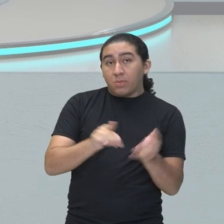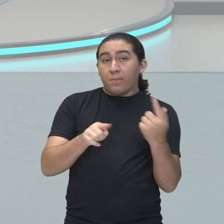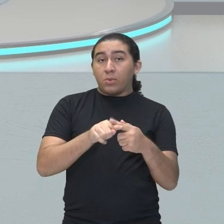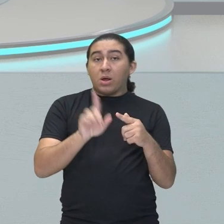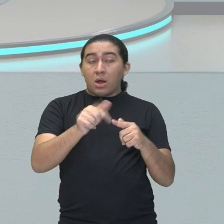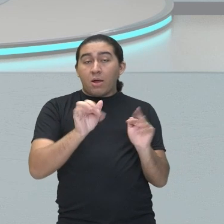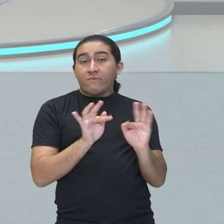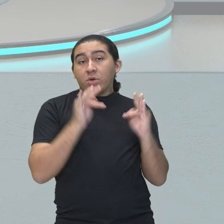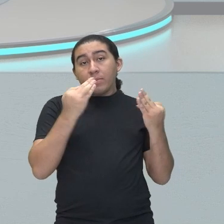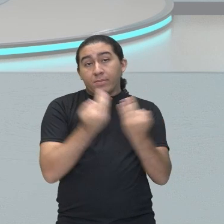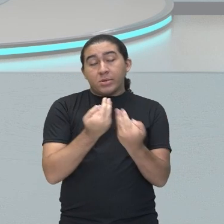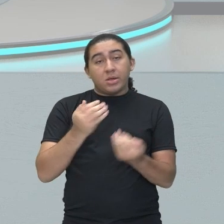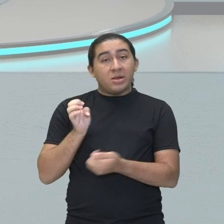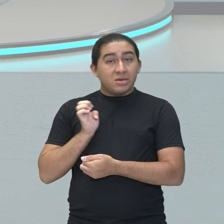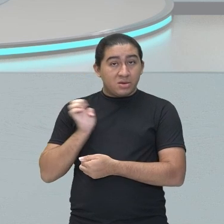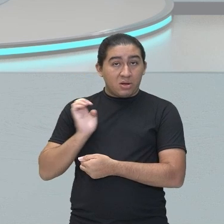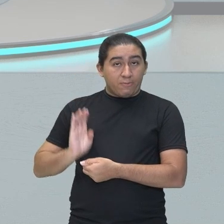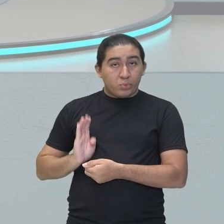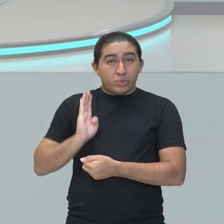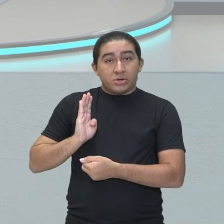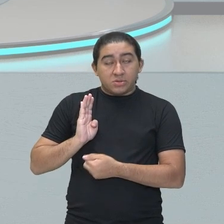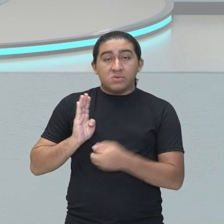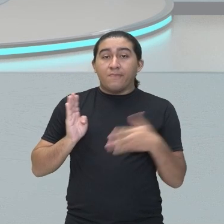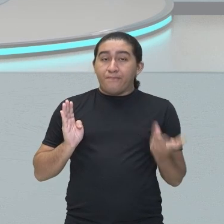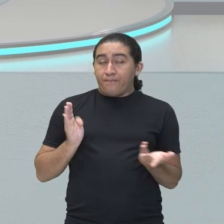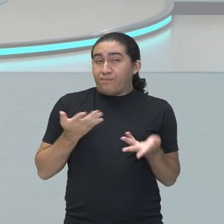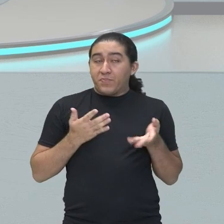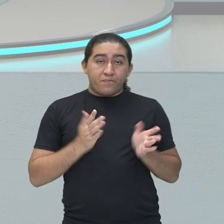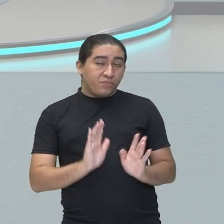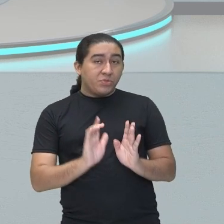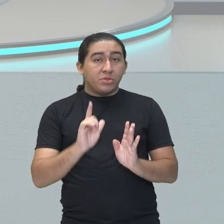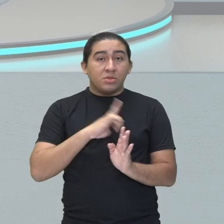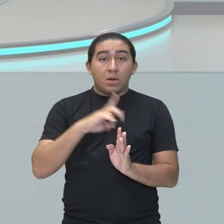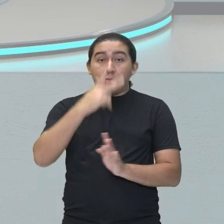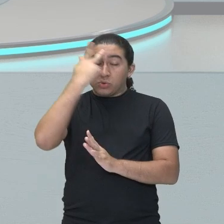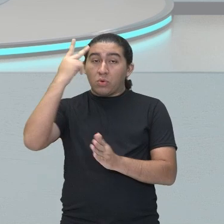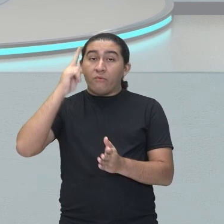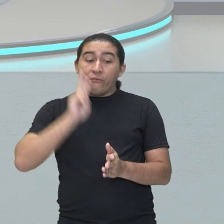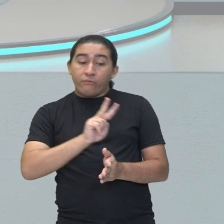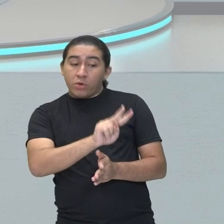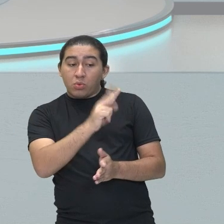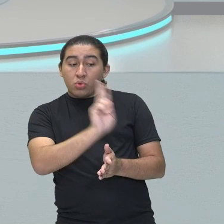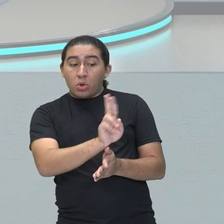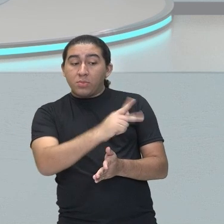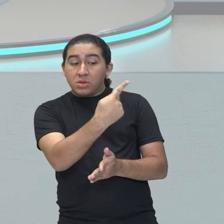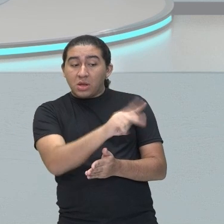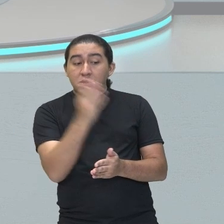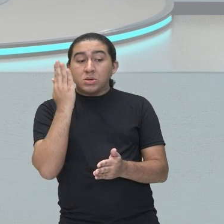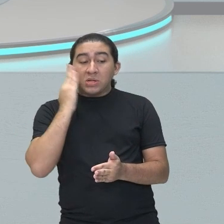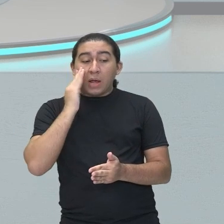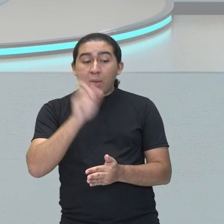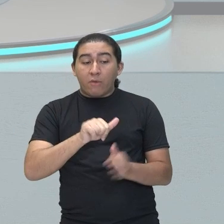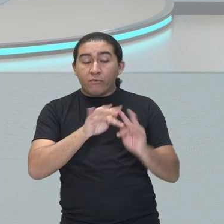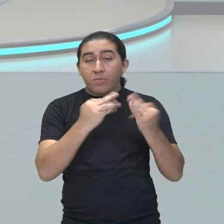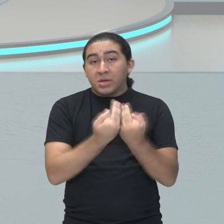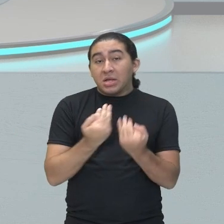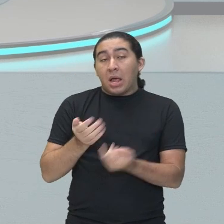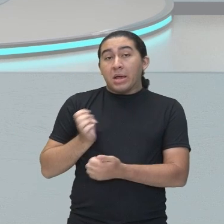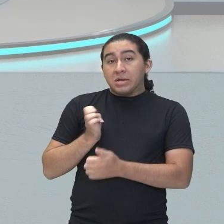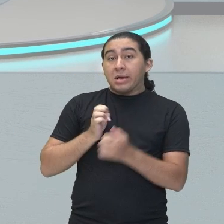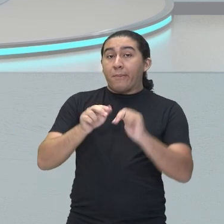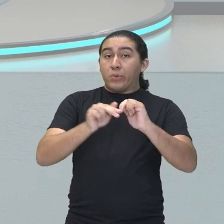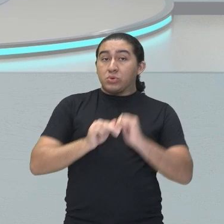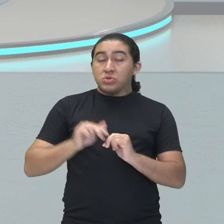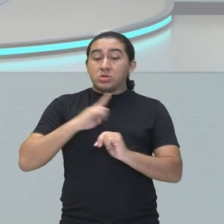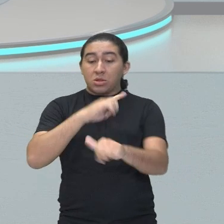de famílias abastadas, e eles não queriam ser reconhecidos dessa forma. Então, nas obras deles, eles